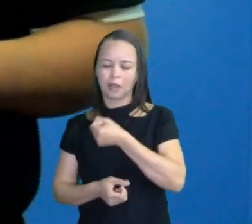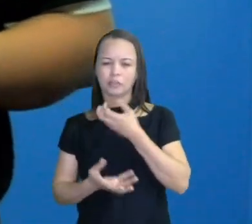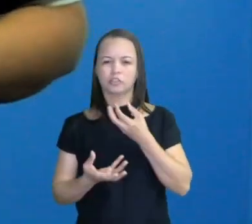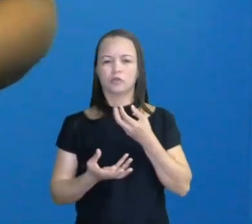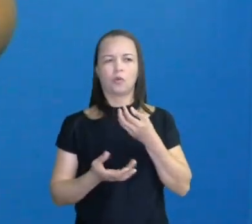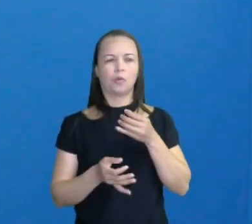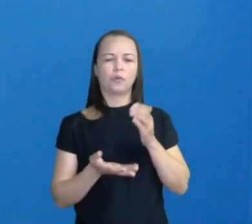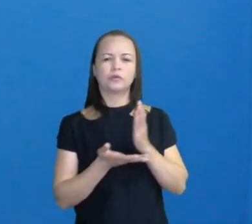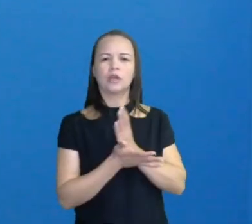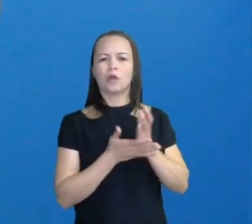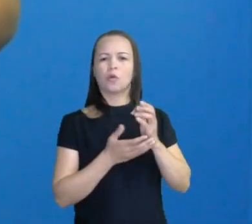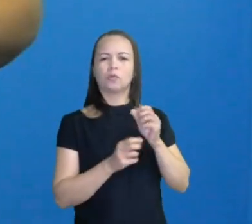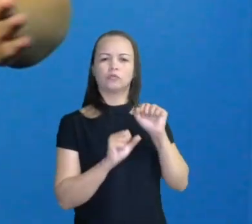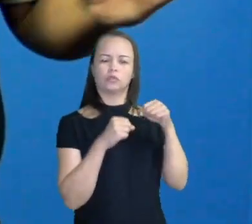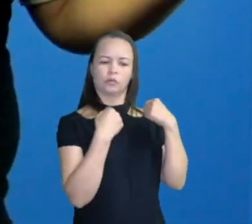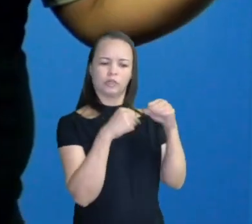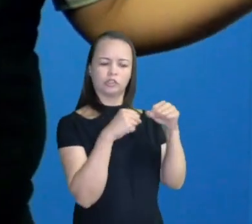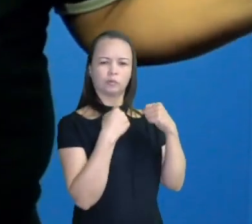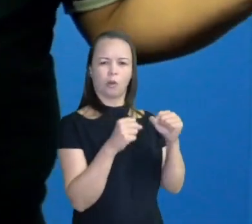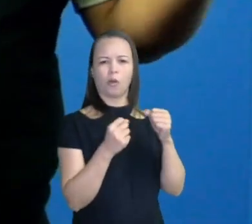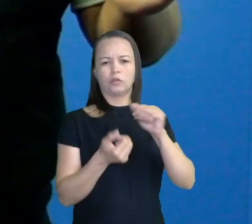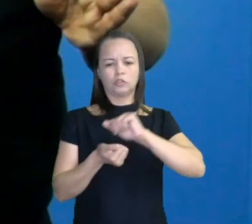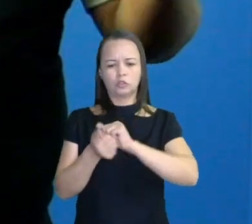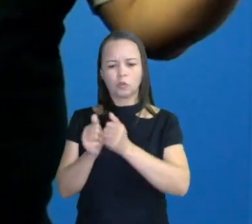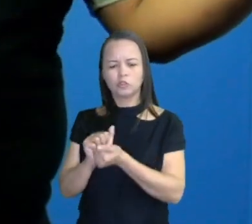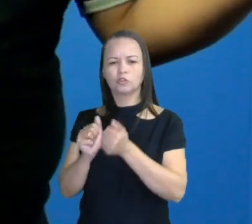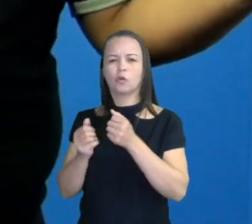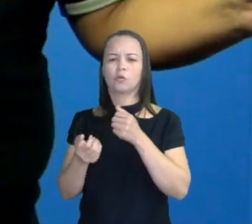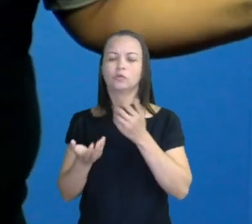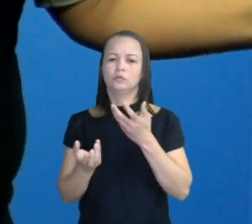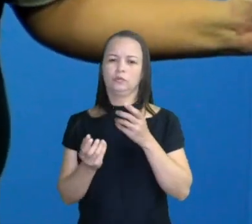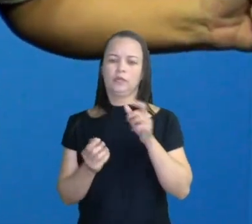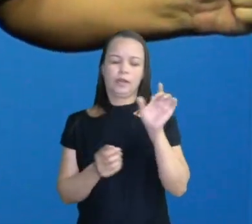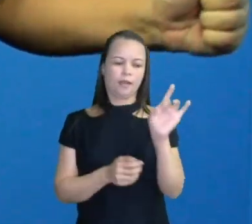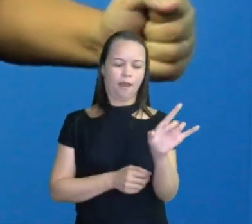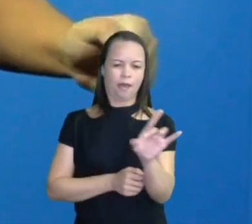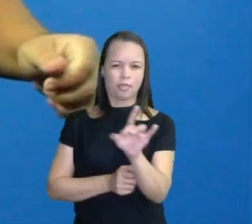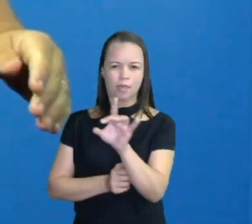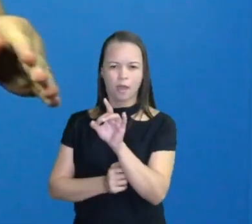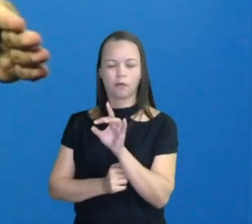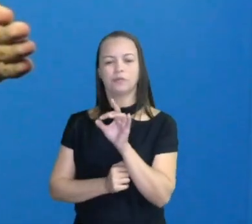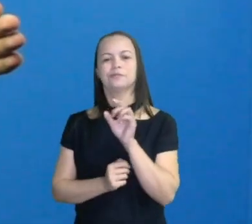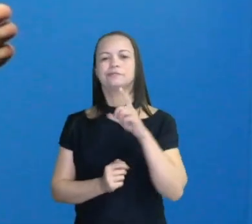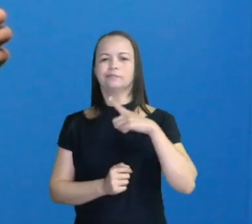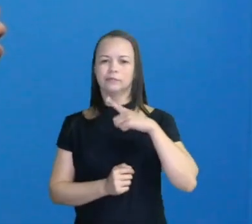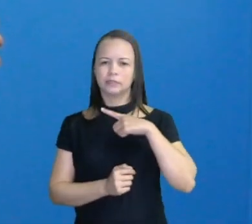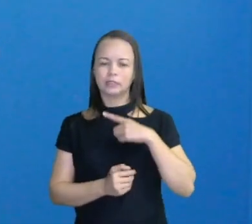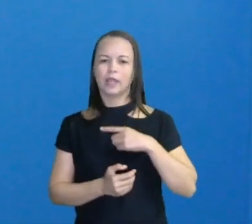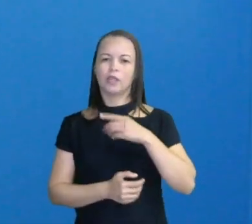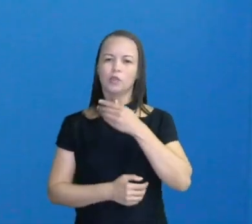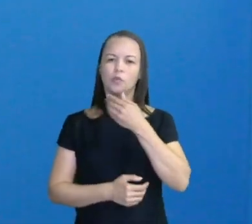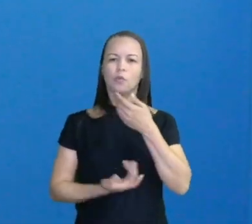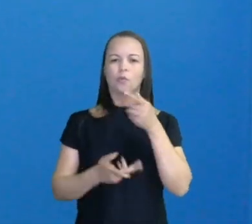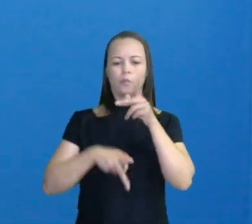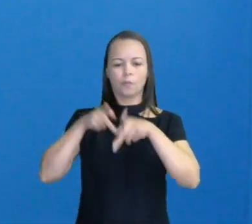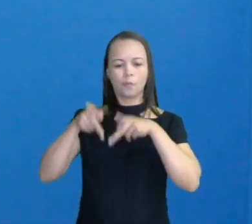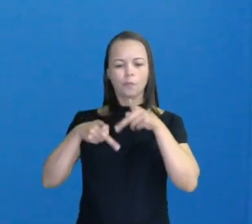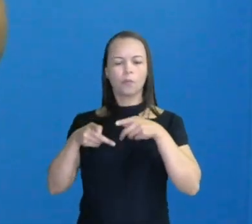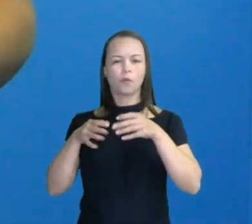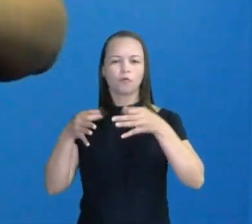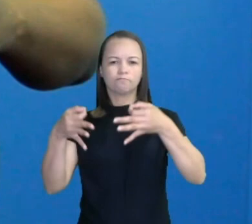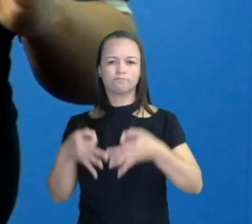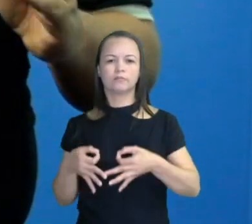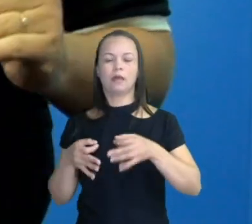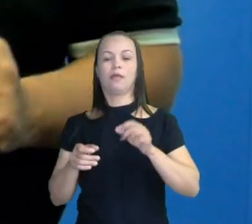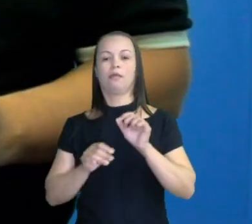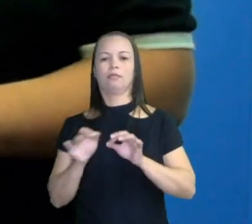sobre esportes, com algo sobre jogos. Cada um tem seu público-alvo, certo? E nesse público-alvo você tem que